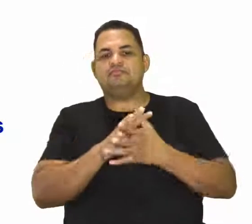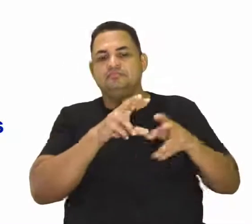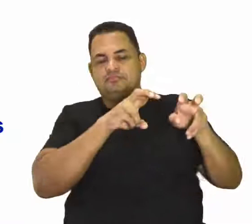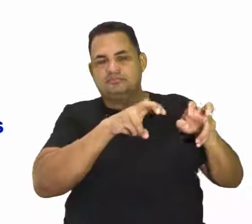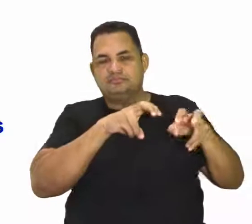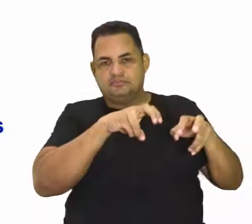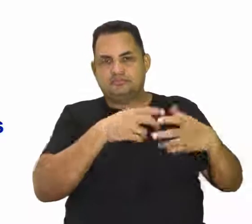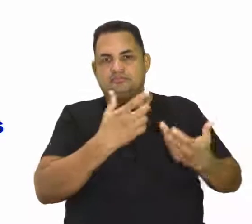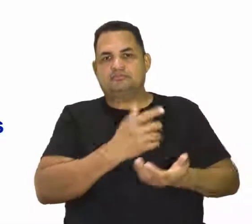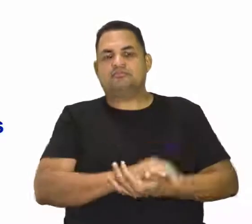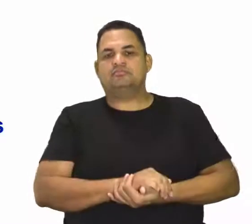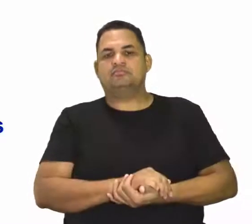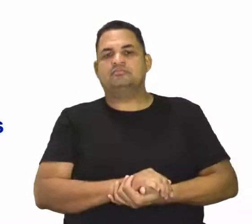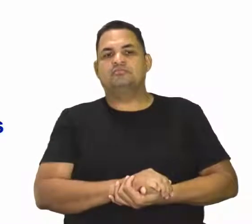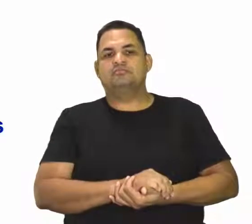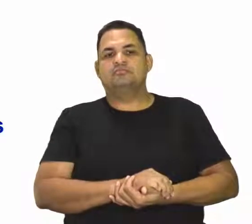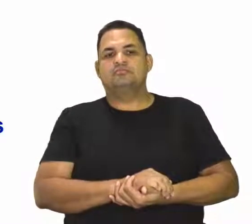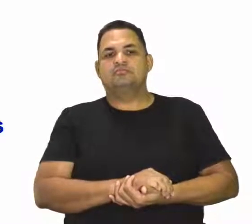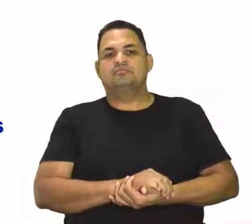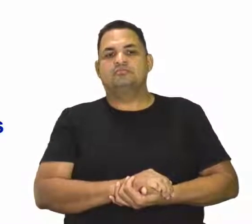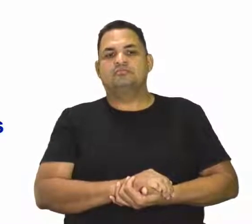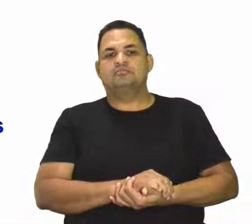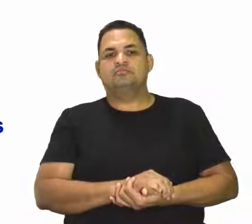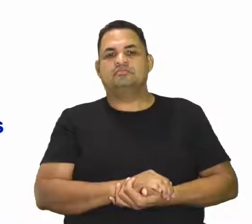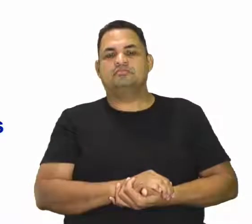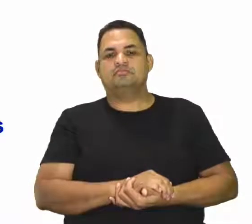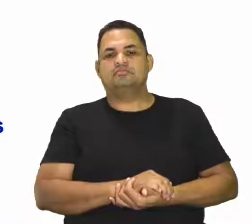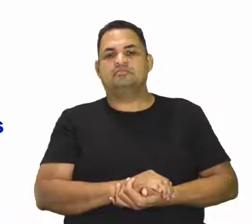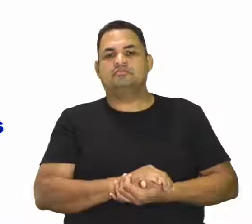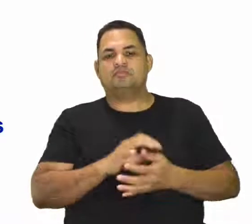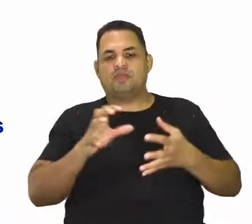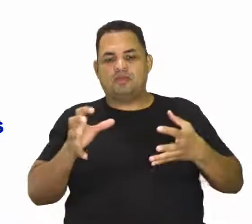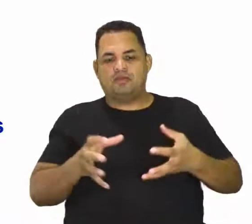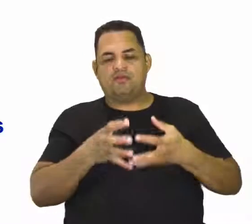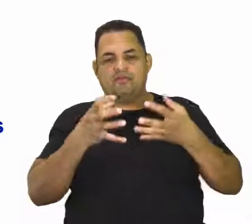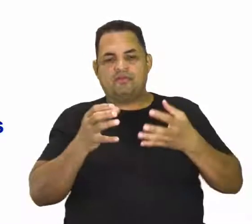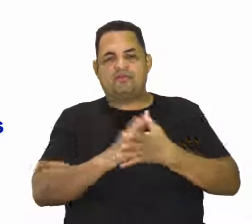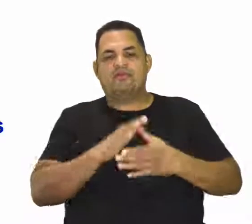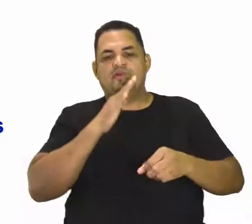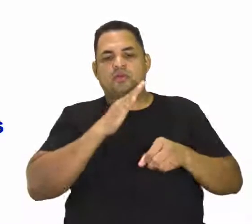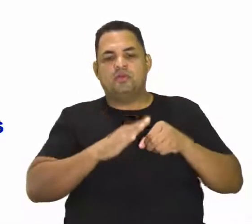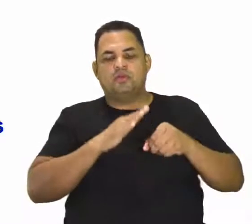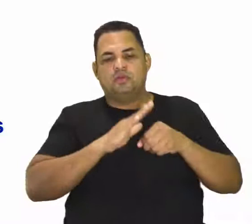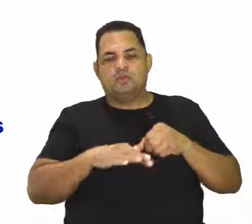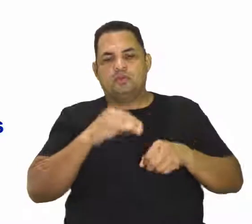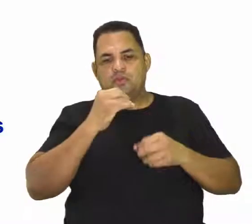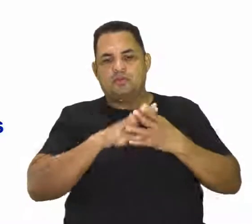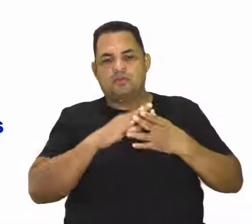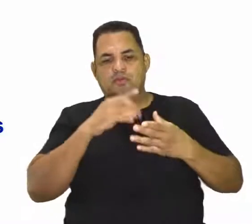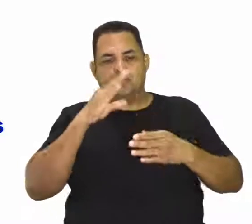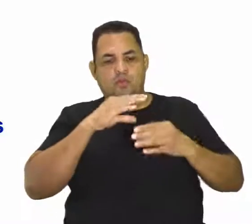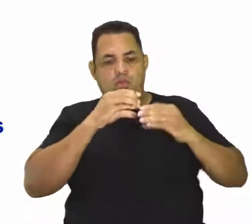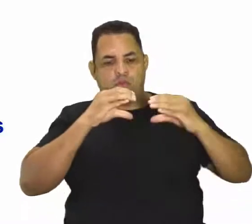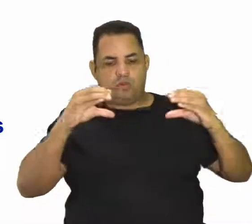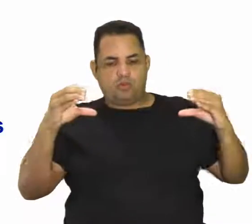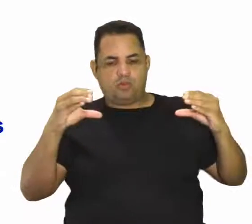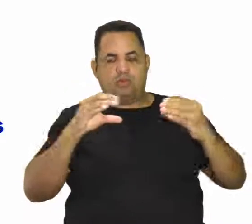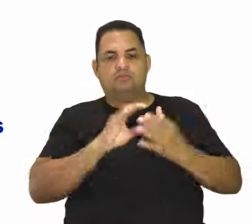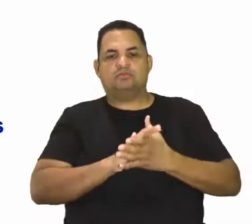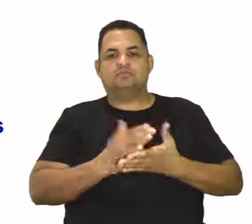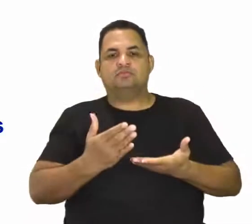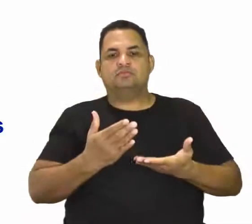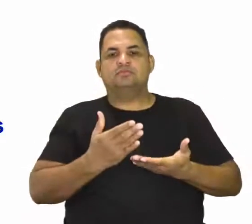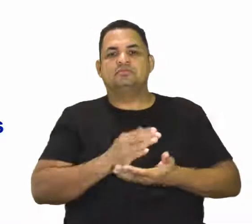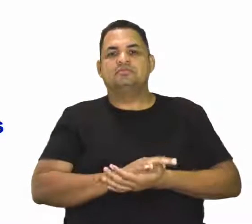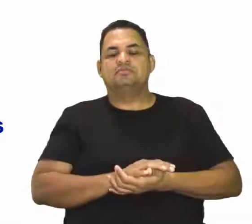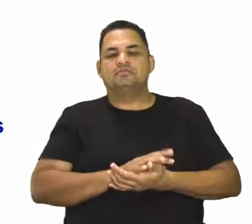silvia-agrícola. Silvia-agrícola, alface, repolho, tomate, pimentão, cebola, coentro,